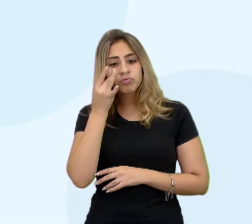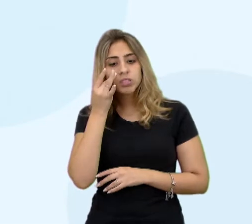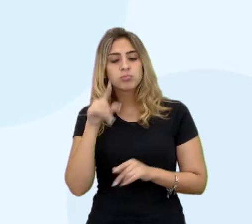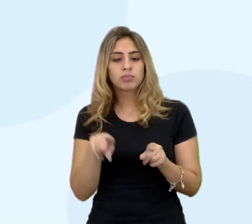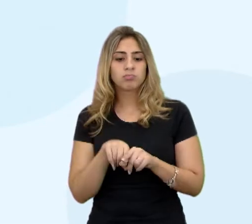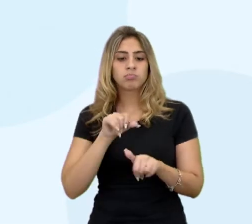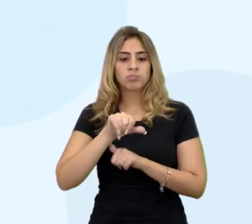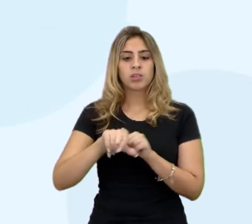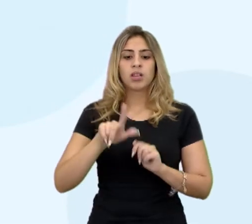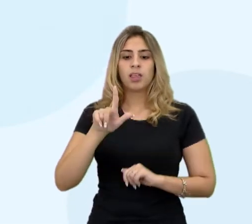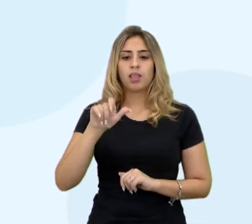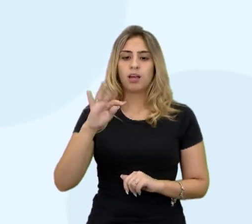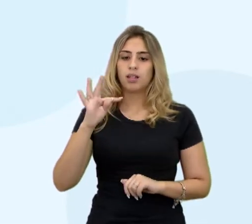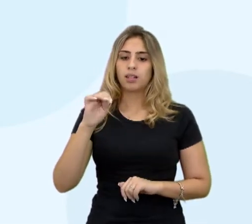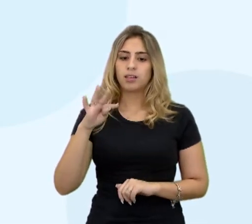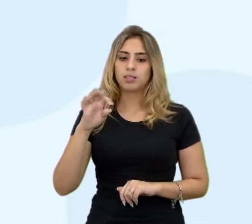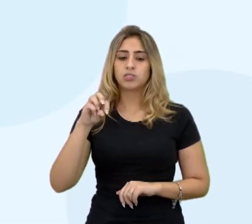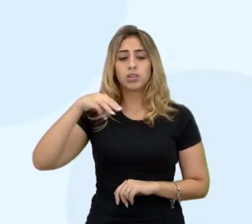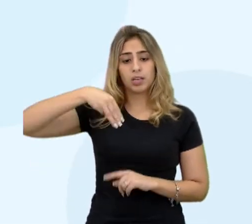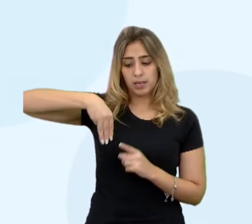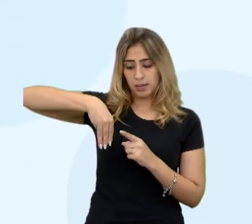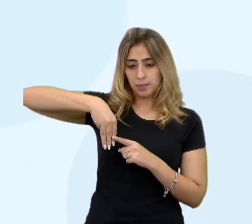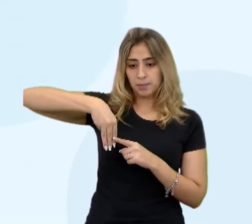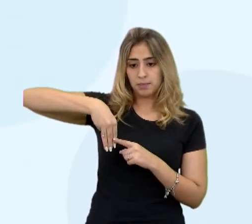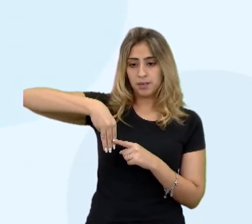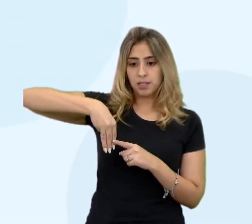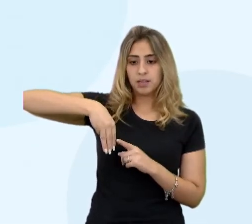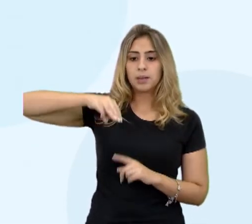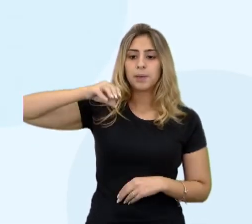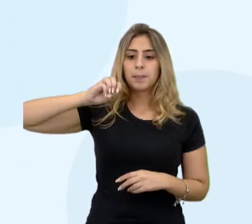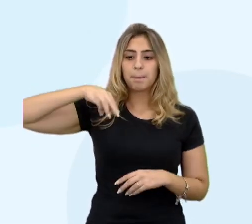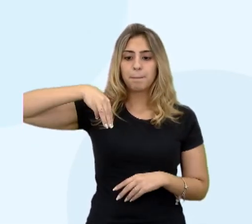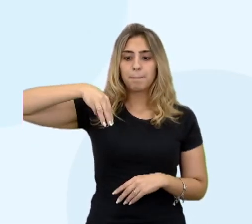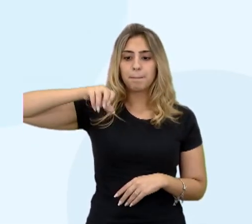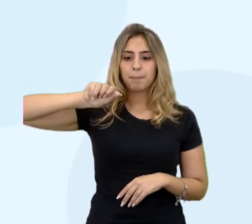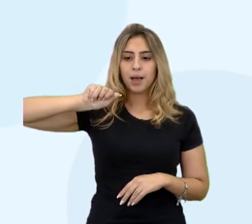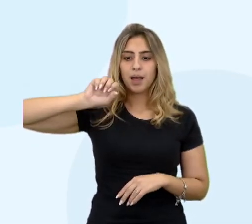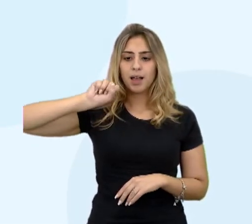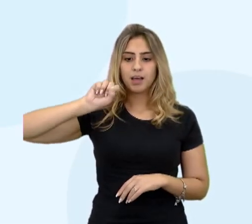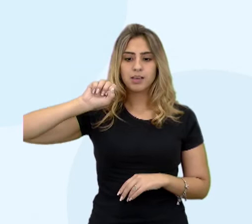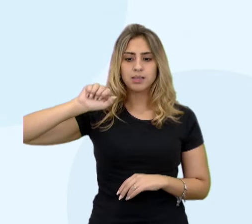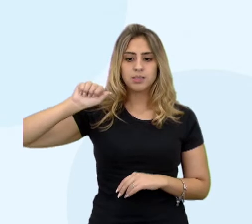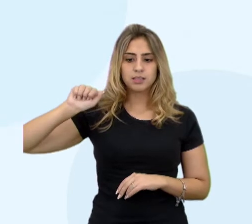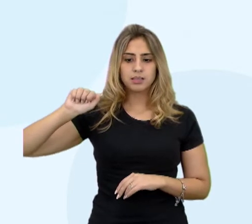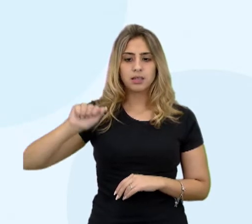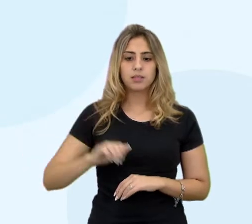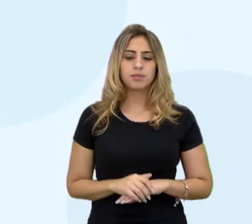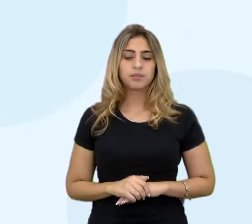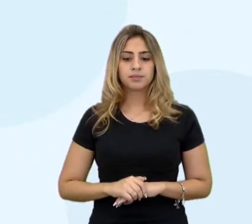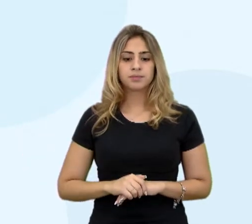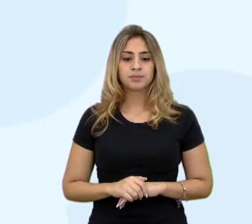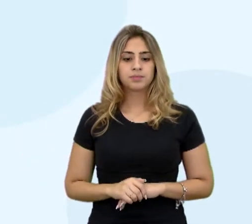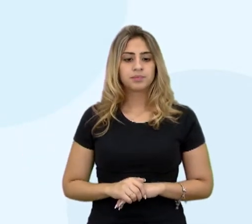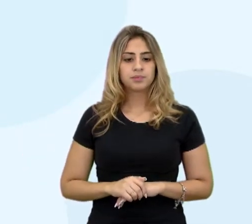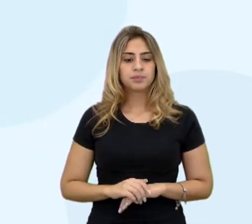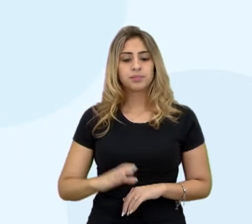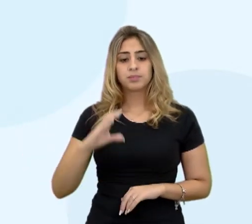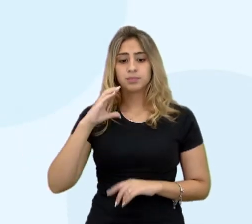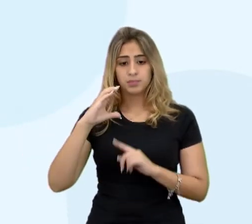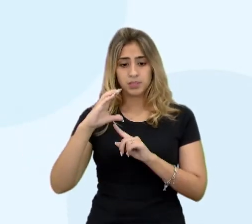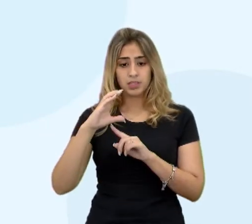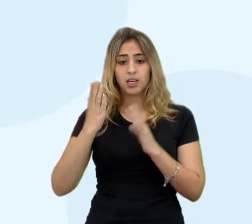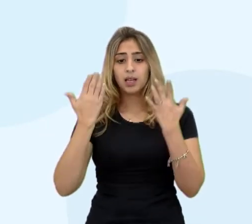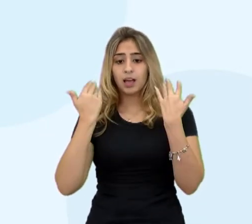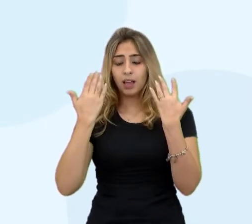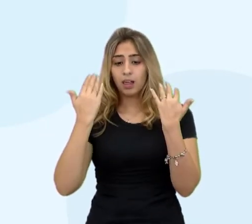M vai ser a massa, a quantidade de matéria desse corpo. O C é o tipo de material, a gente vai chamar calor